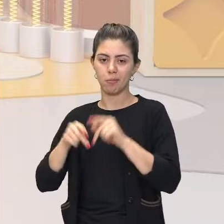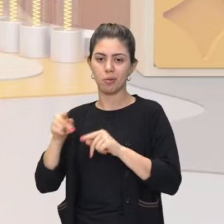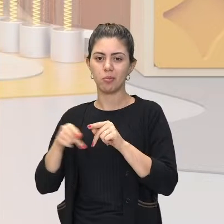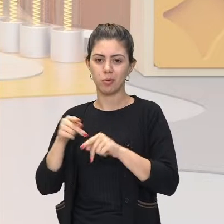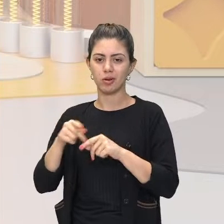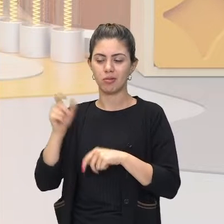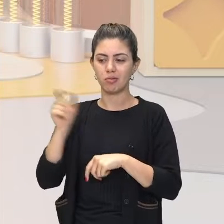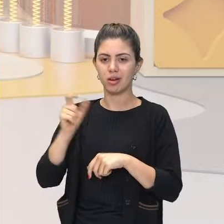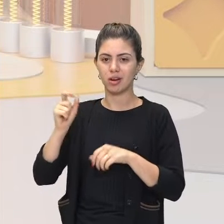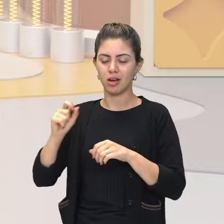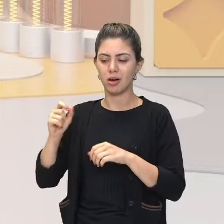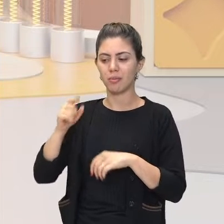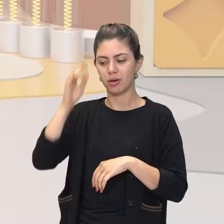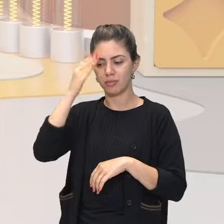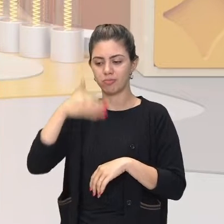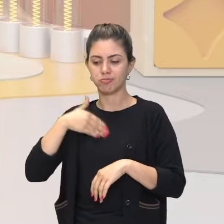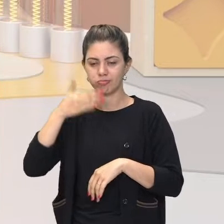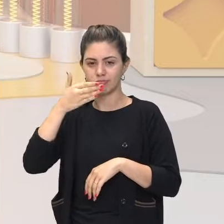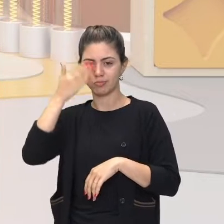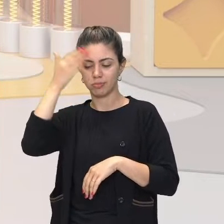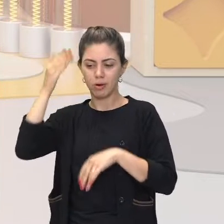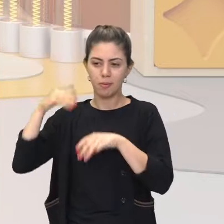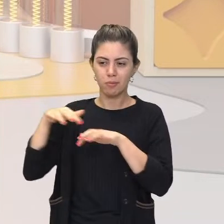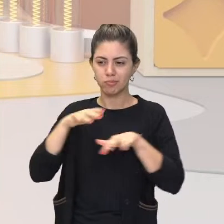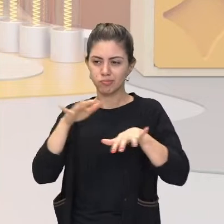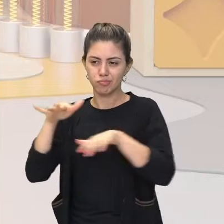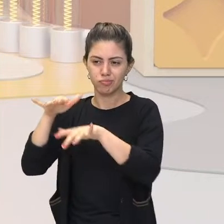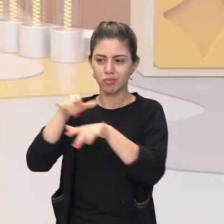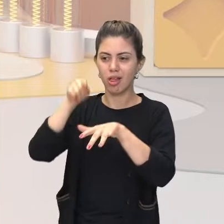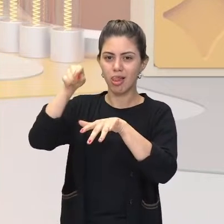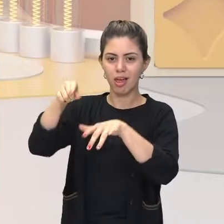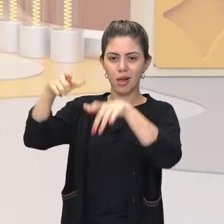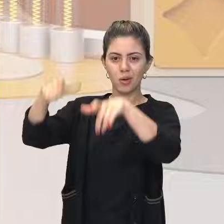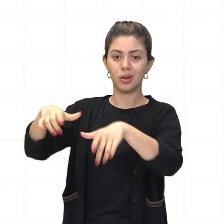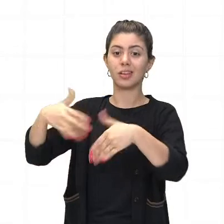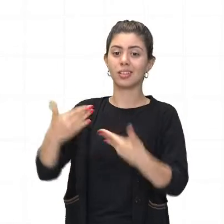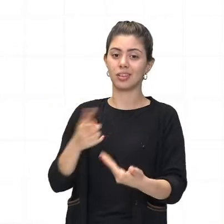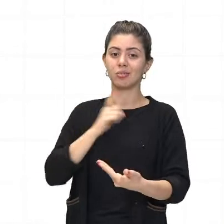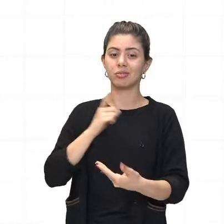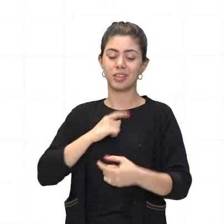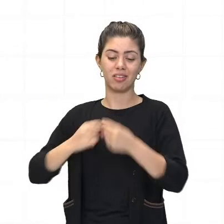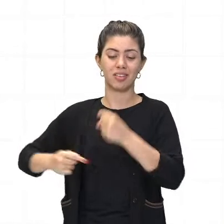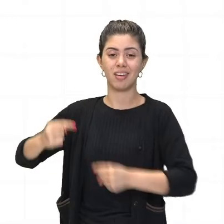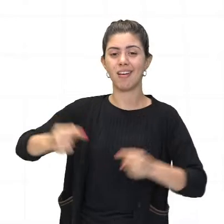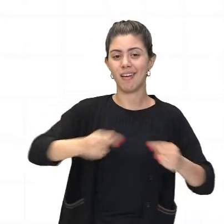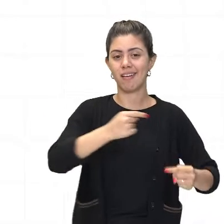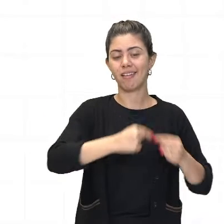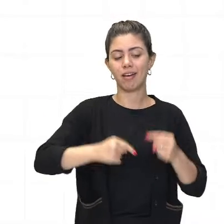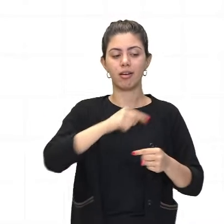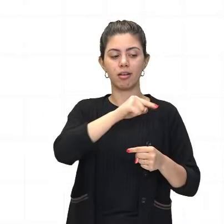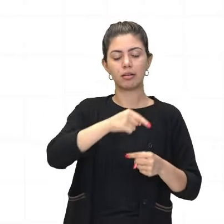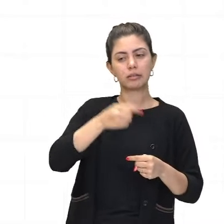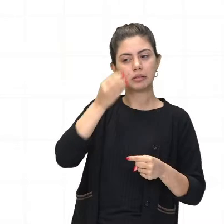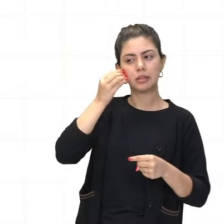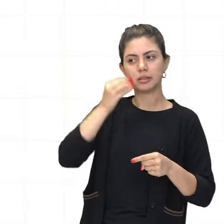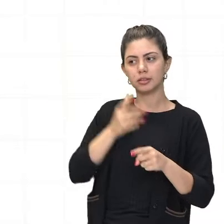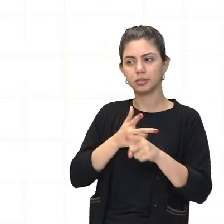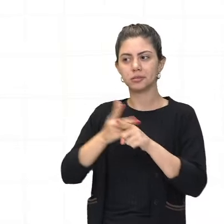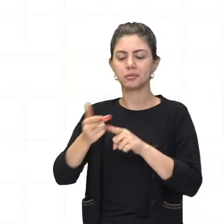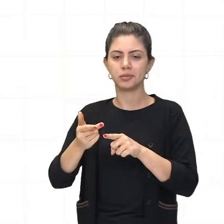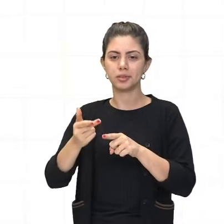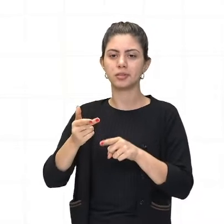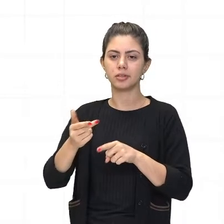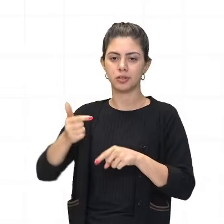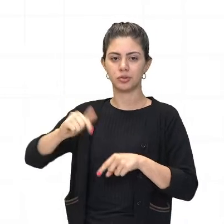islâmicos, dos mouros à Península Ibérica, que nós vamos ter início às guerras de reconquista. Elas referem-se a